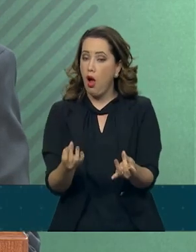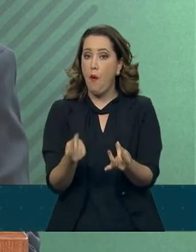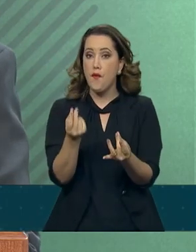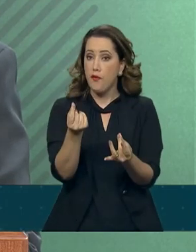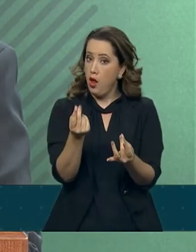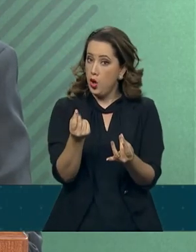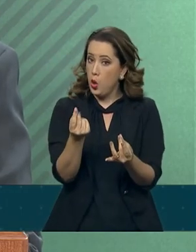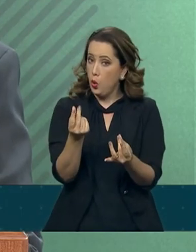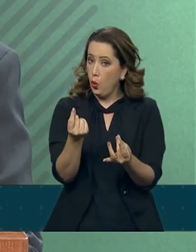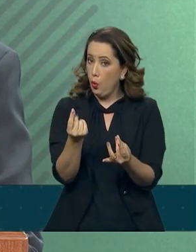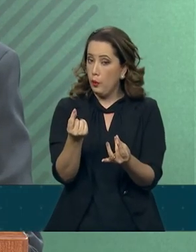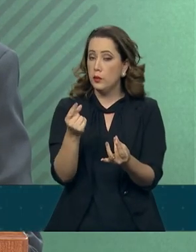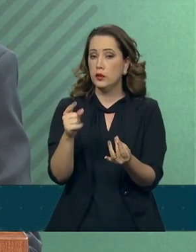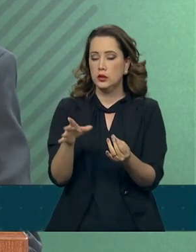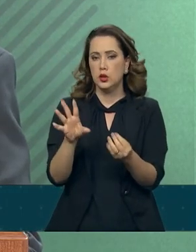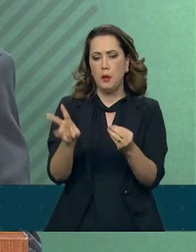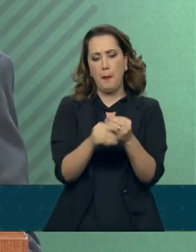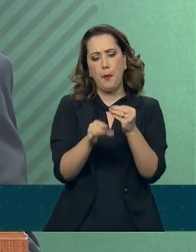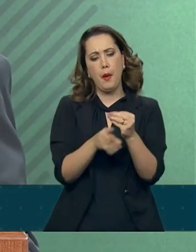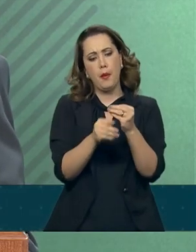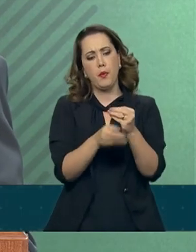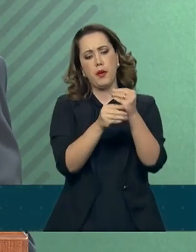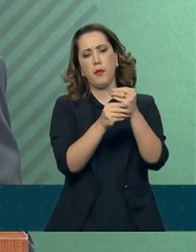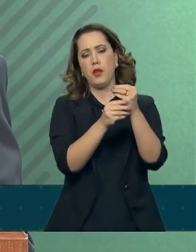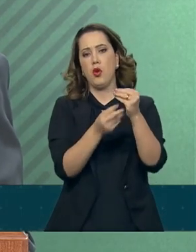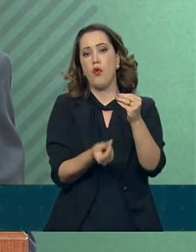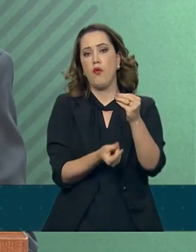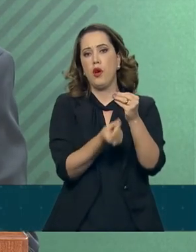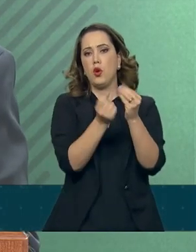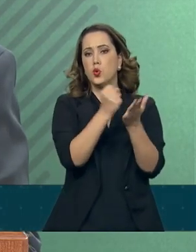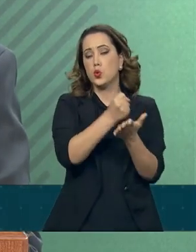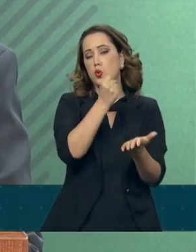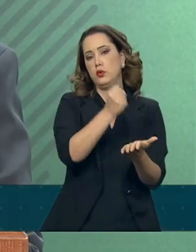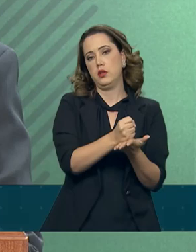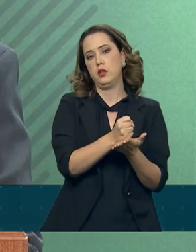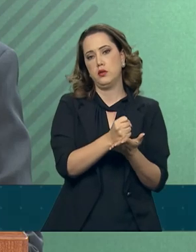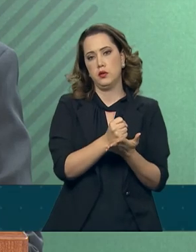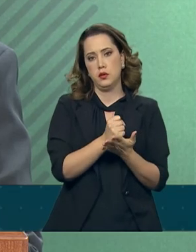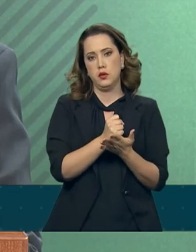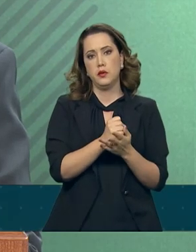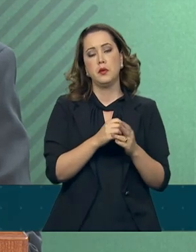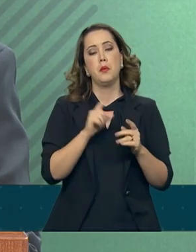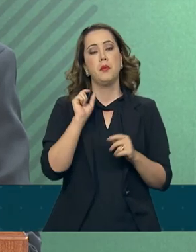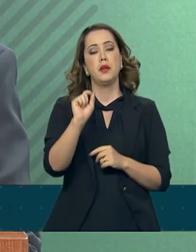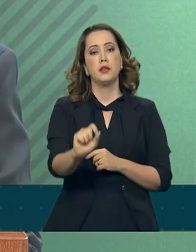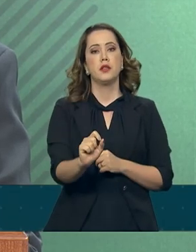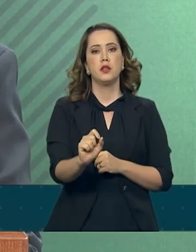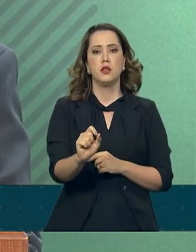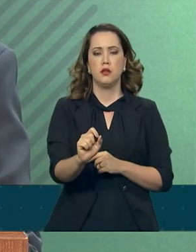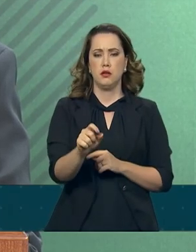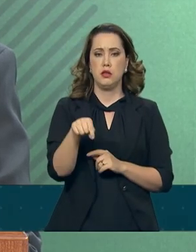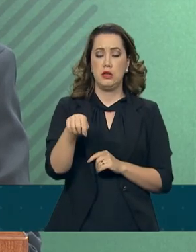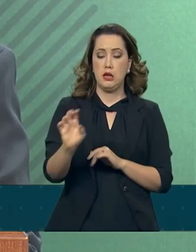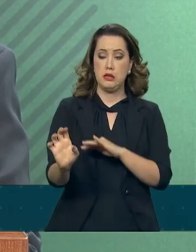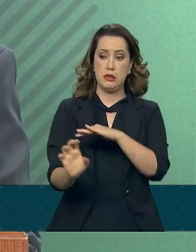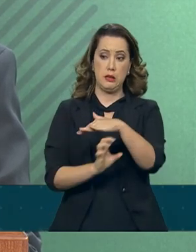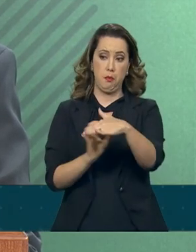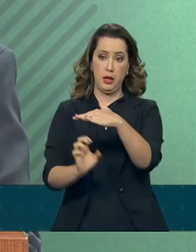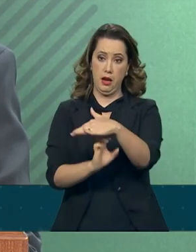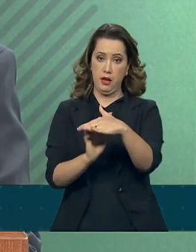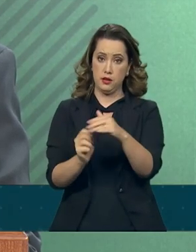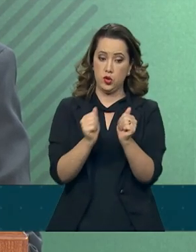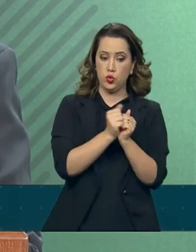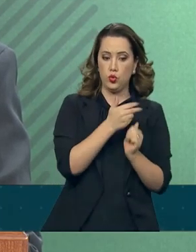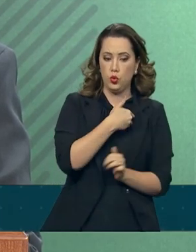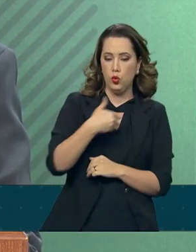compuseram o que compõem os valores dos contratos a fim de que as concessionárias e o governo